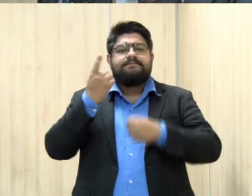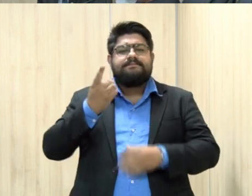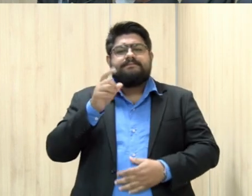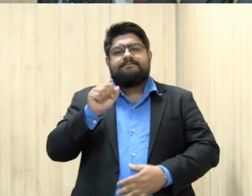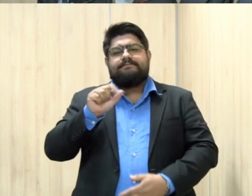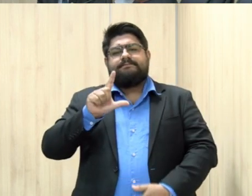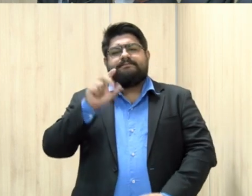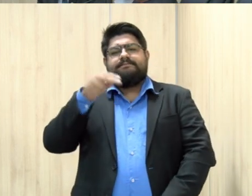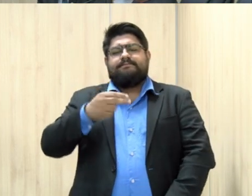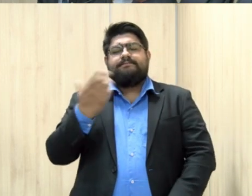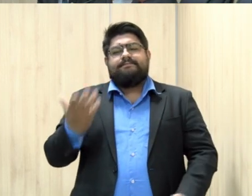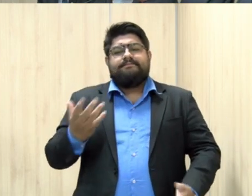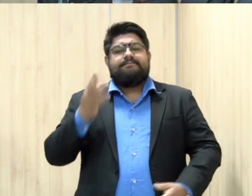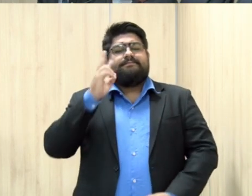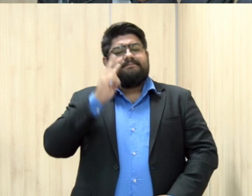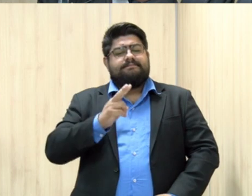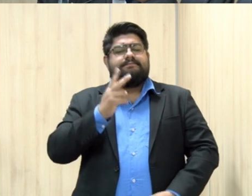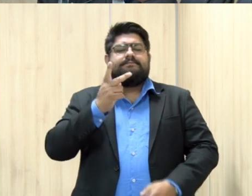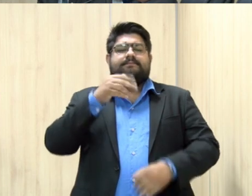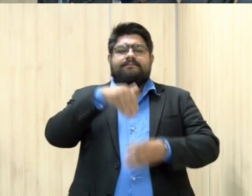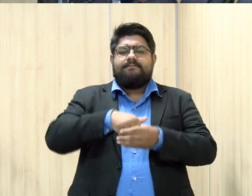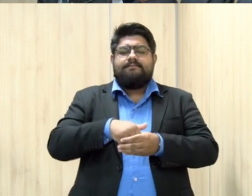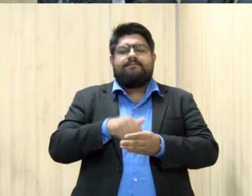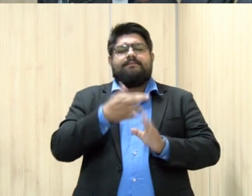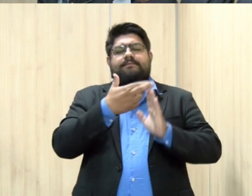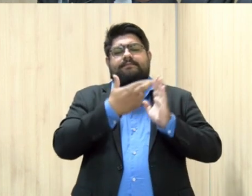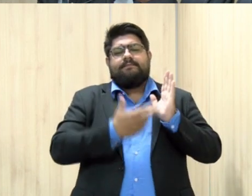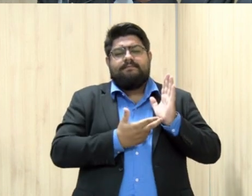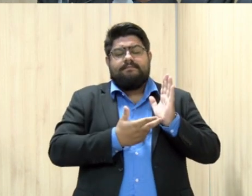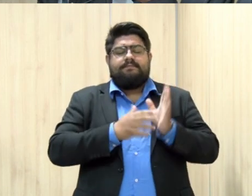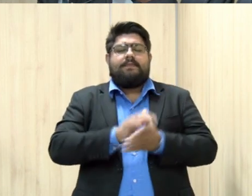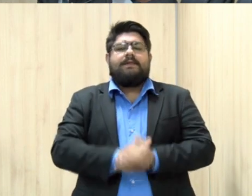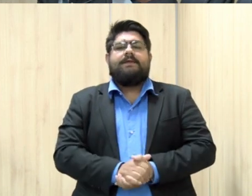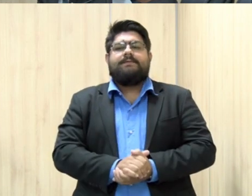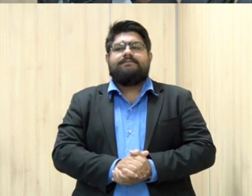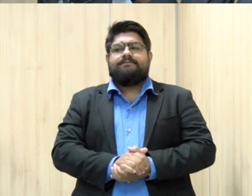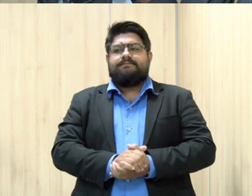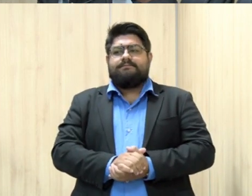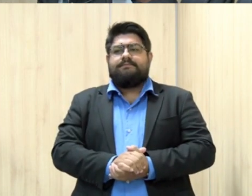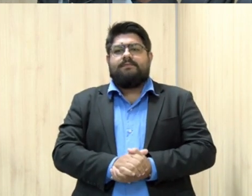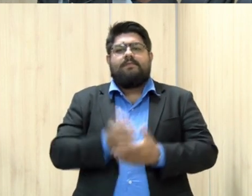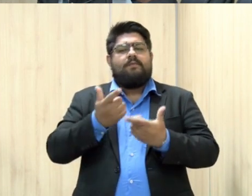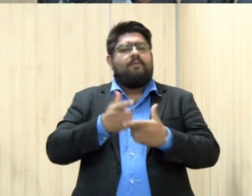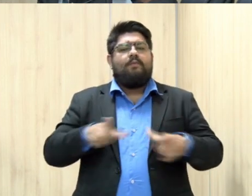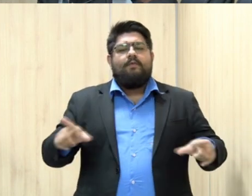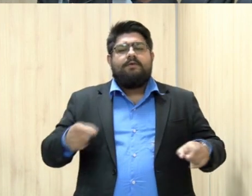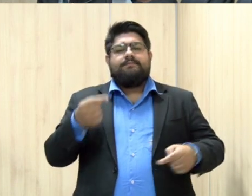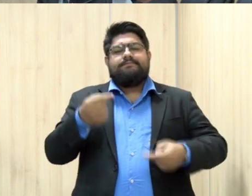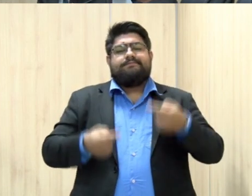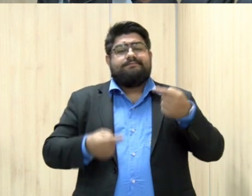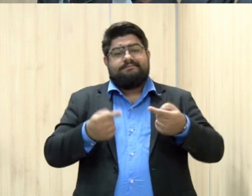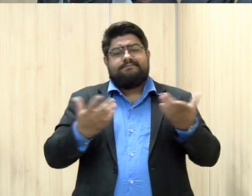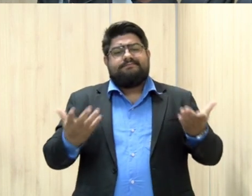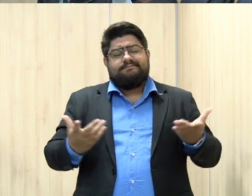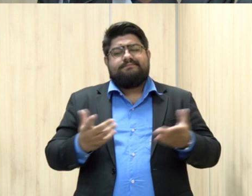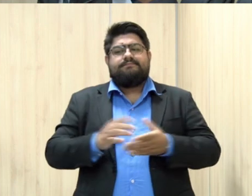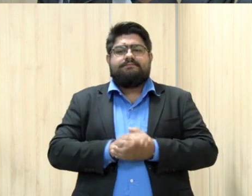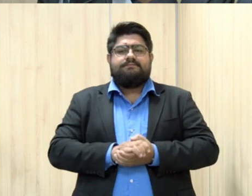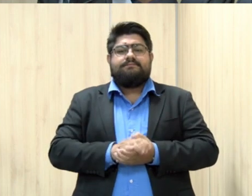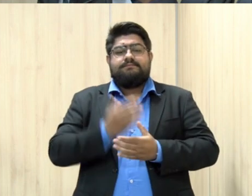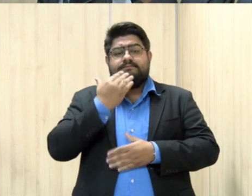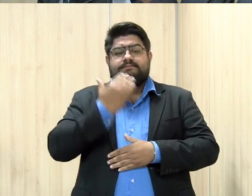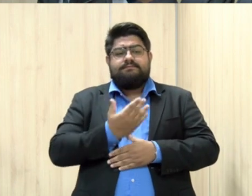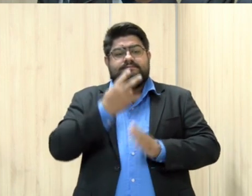conhecido aqui o voto do do do do relator e indiscutível a discussão nesse sentido aí eu vou fazer o seguinte